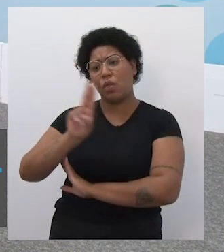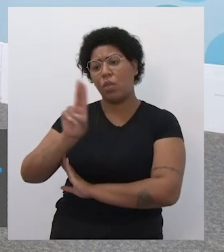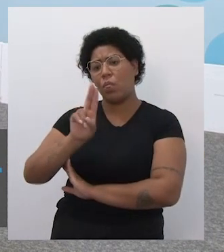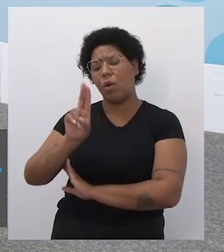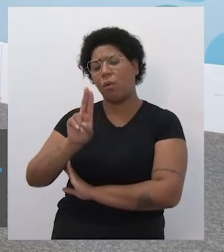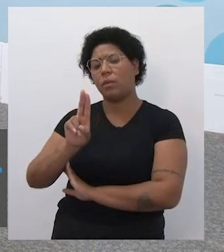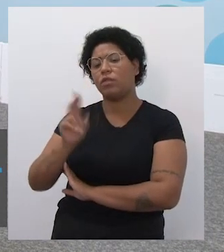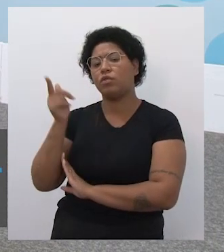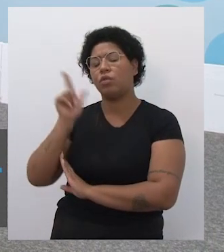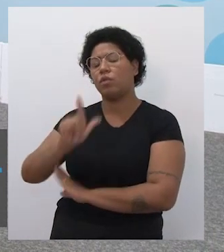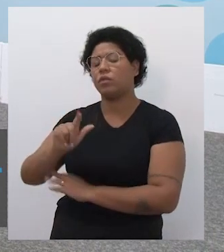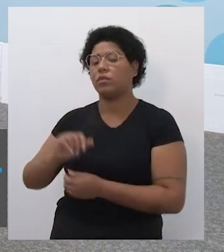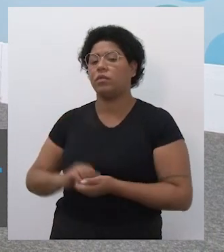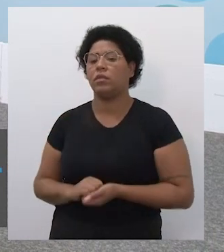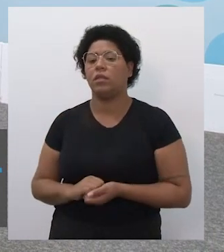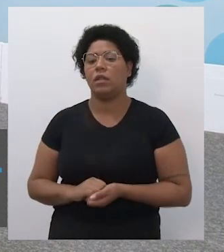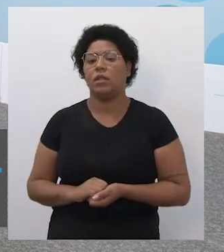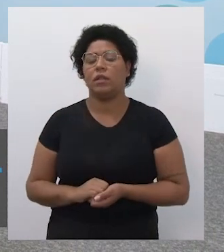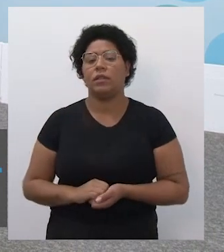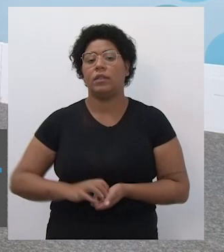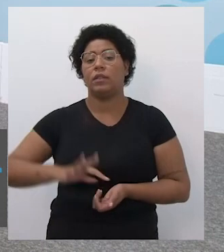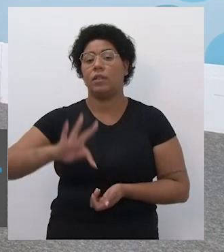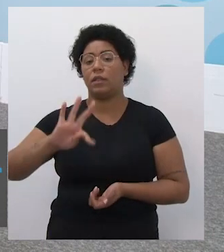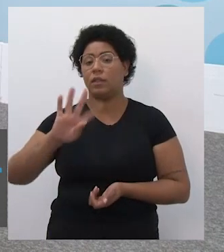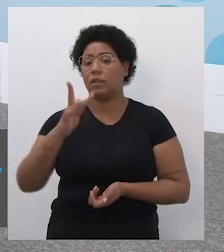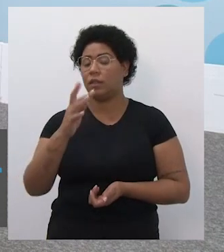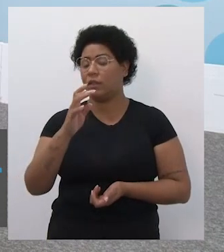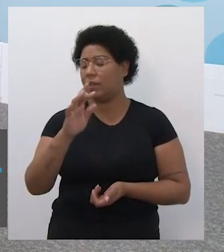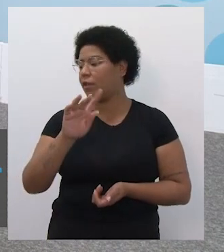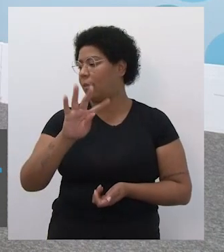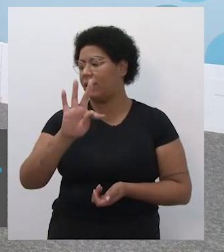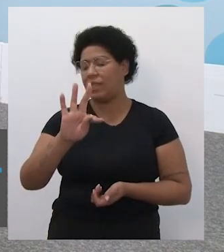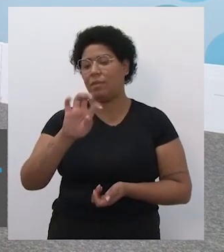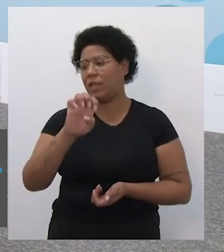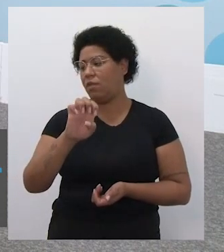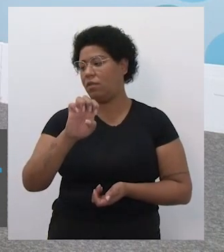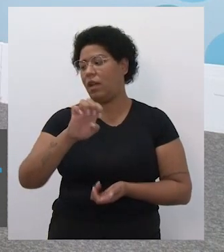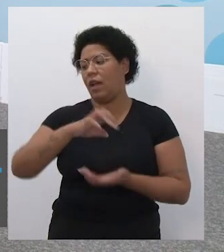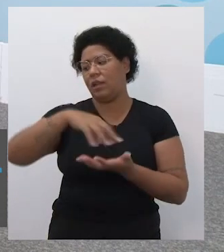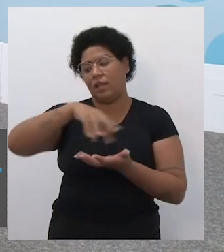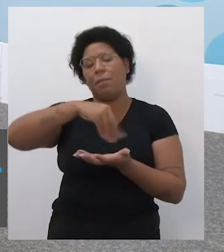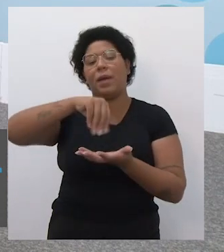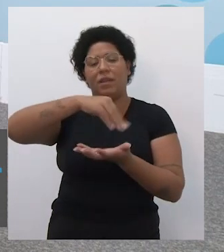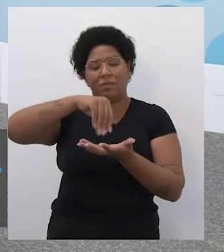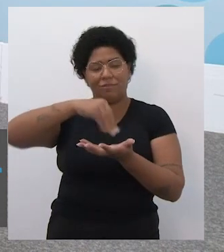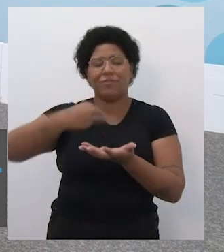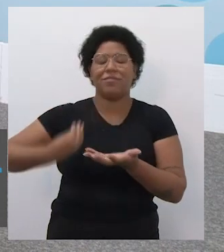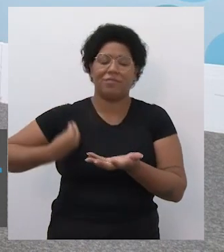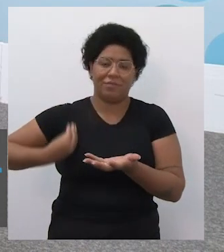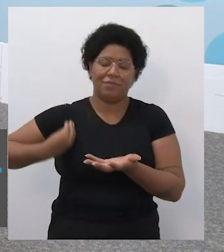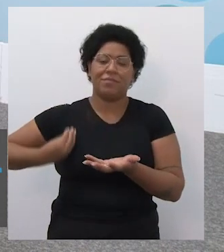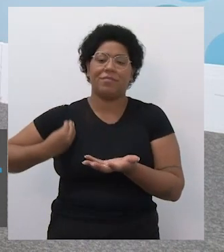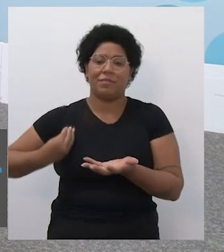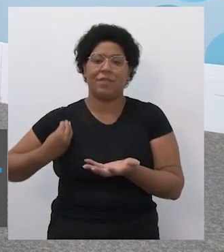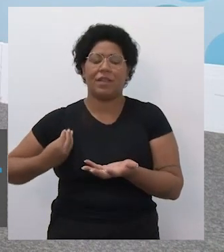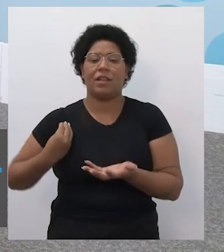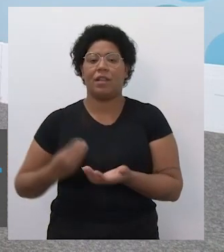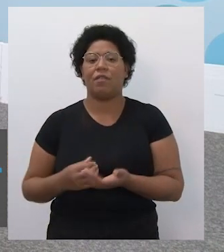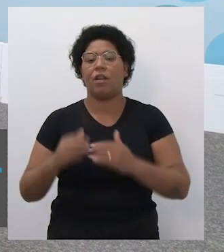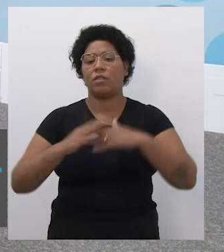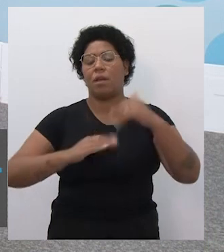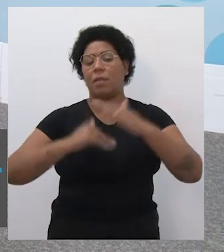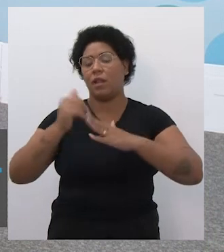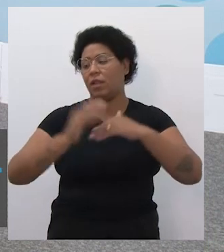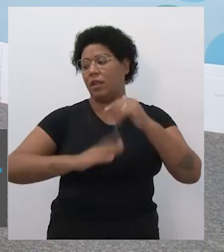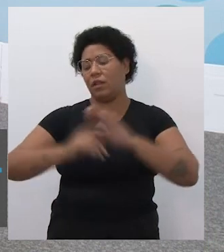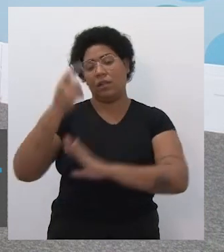também vou anotar aqui para assistir. O Tempero da Vida, é um filme excepcional, muito interessante, tá? Onde ele vai usar a habilidade de